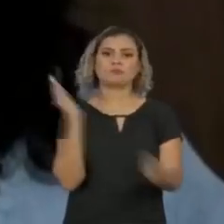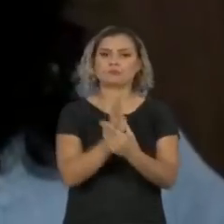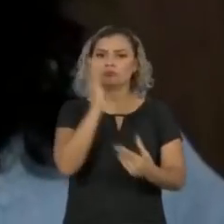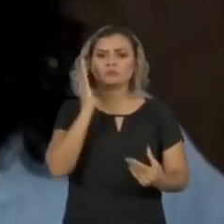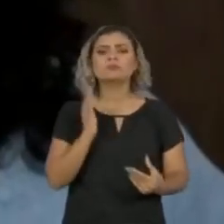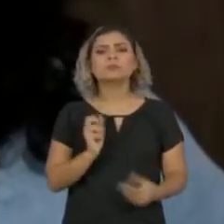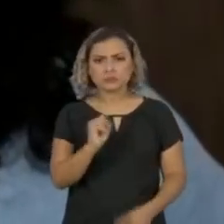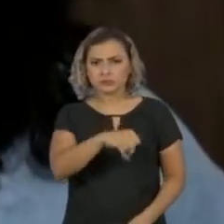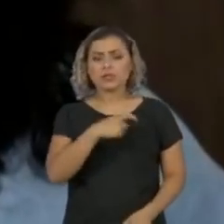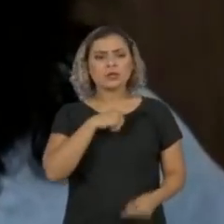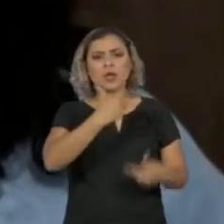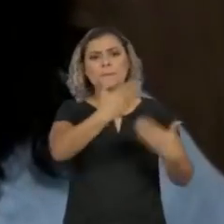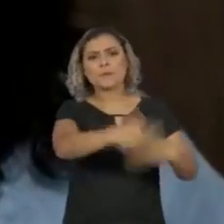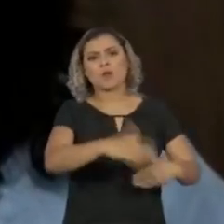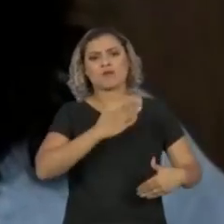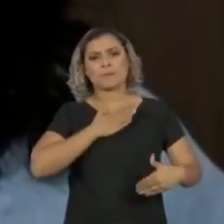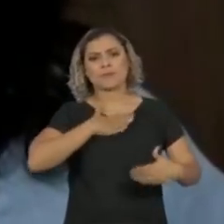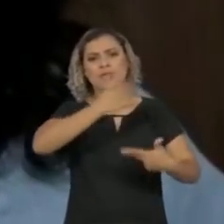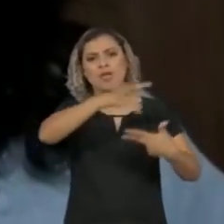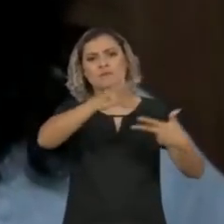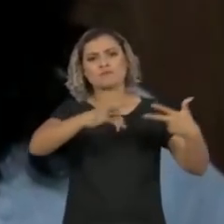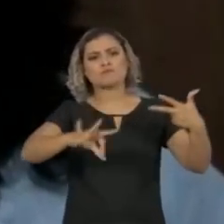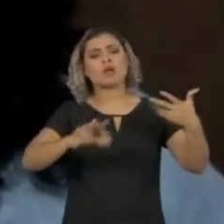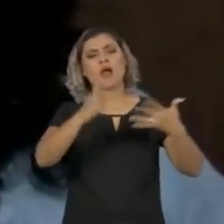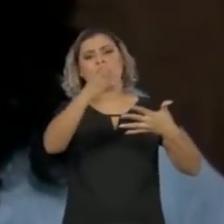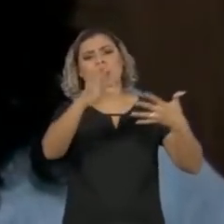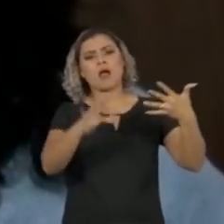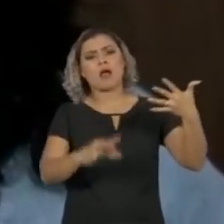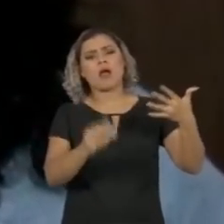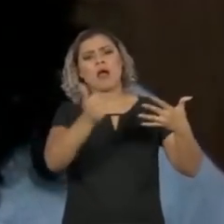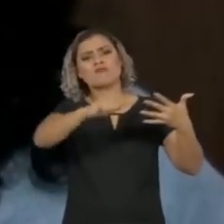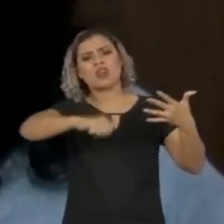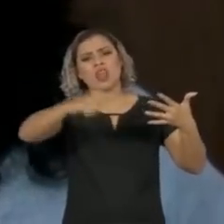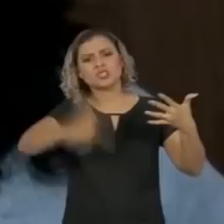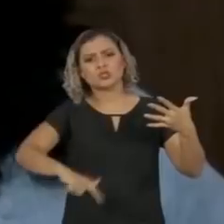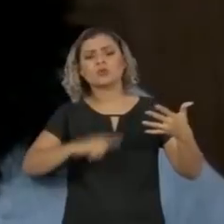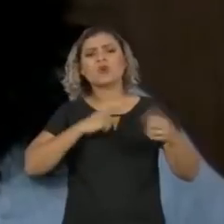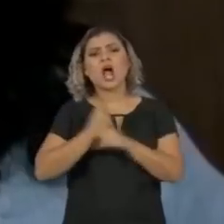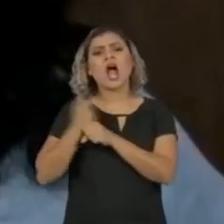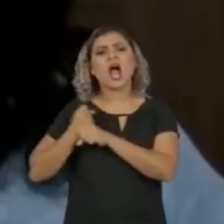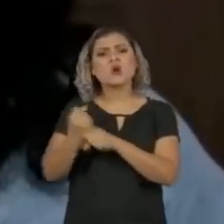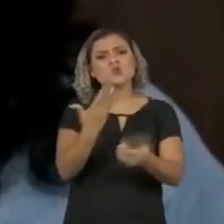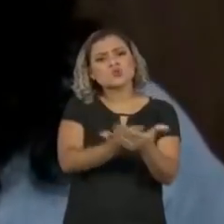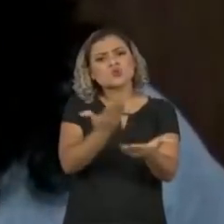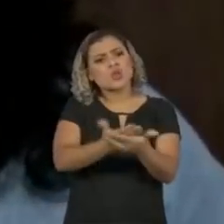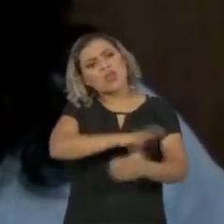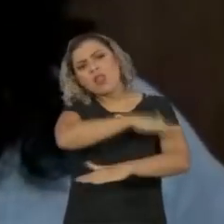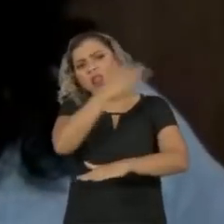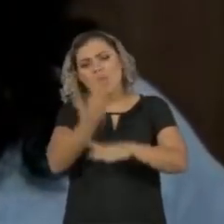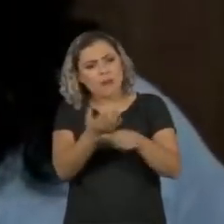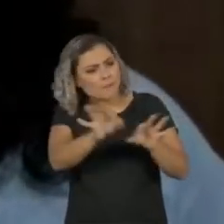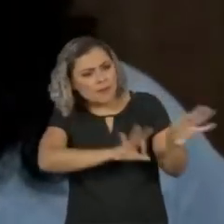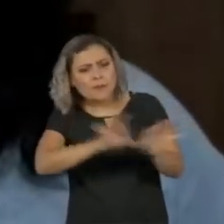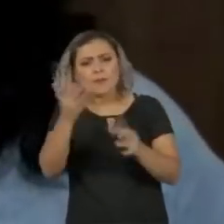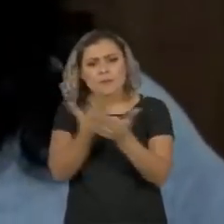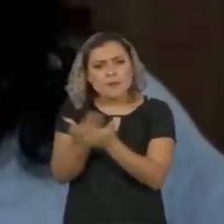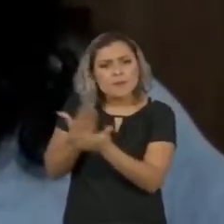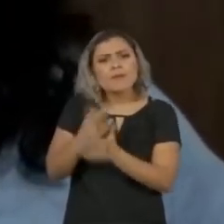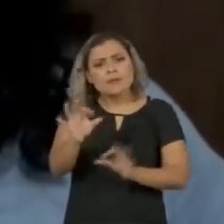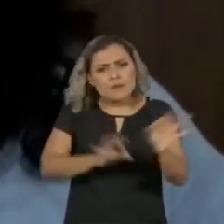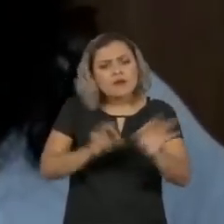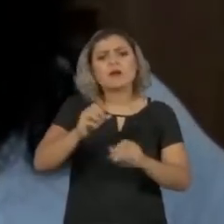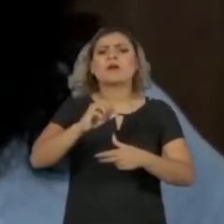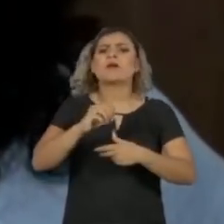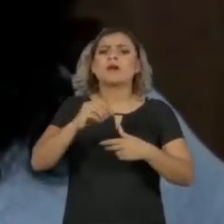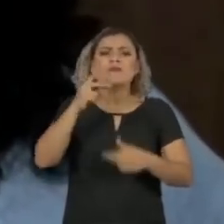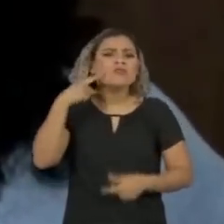uma nova correção da prova. Assim como eu, muitos estudantes passaram anos da sua vida se dedicando e se preparando para o